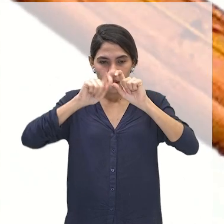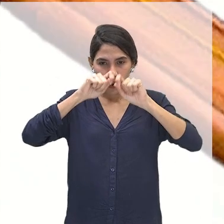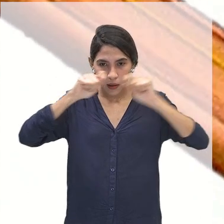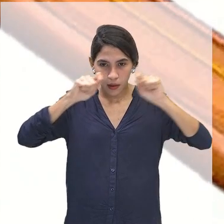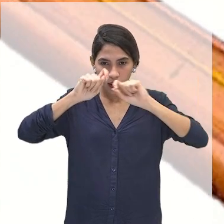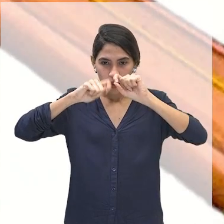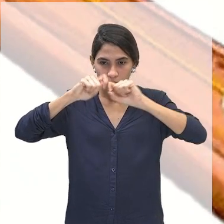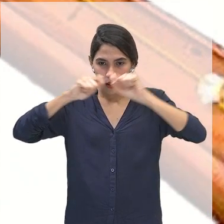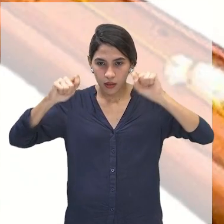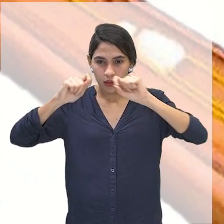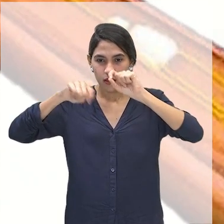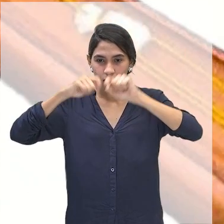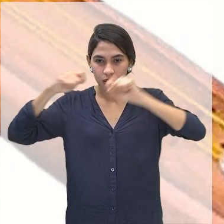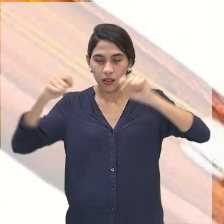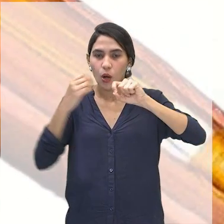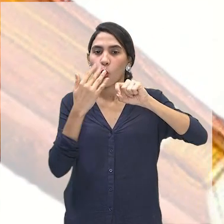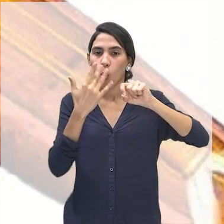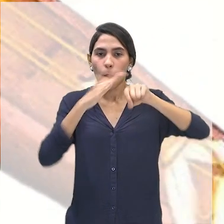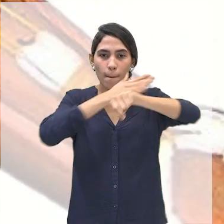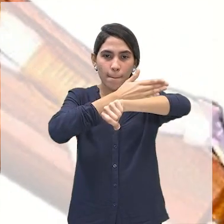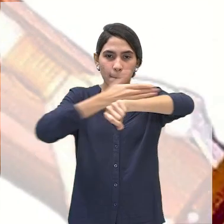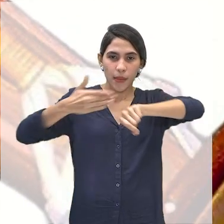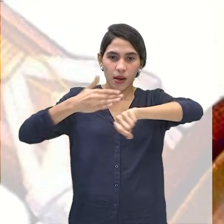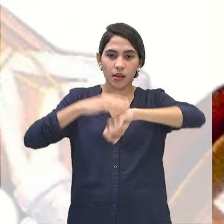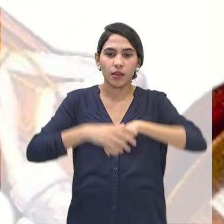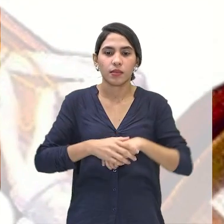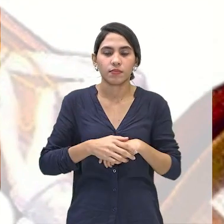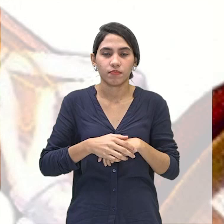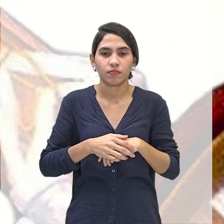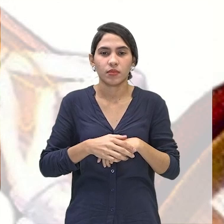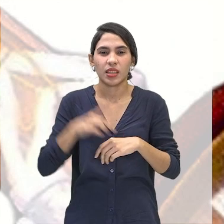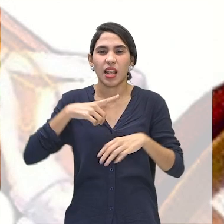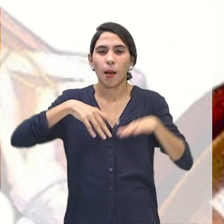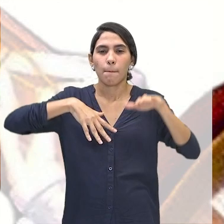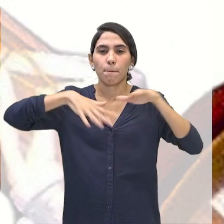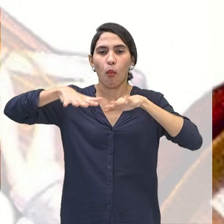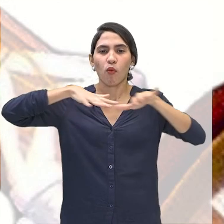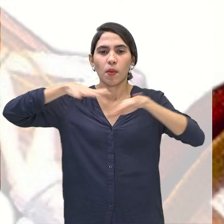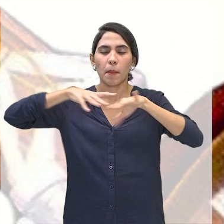amarrações, tá bom? Para fazer com que essas